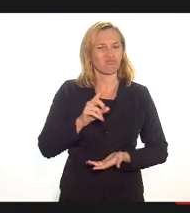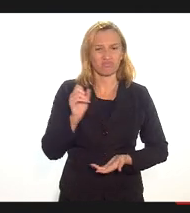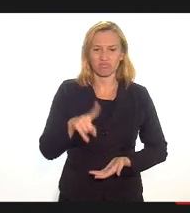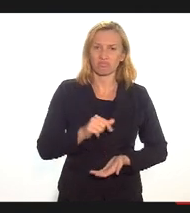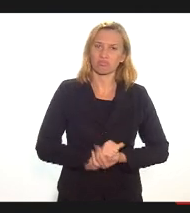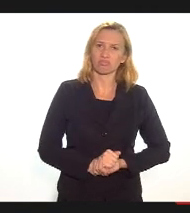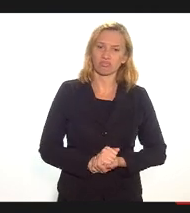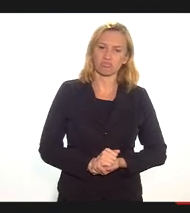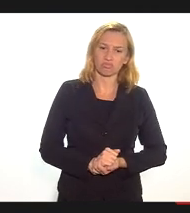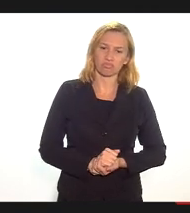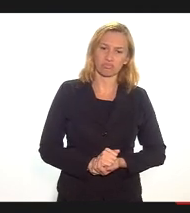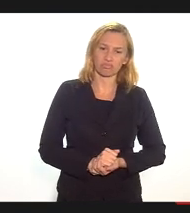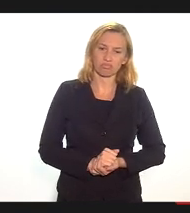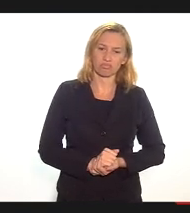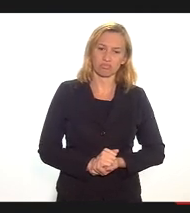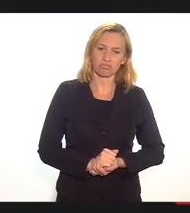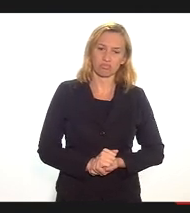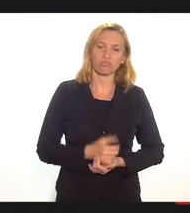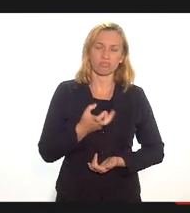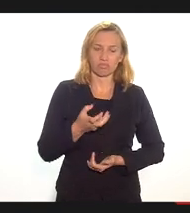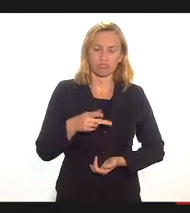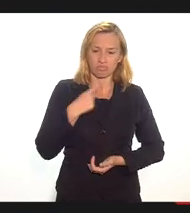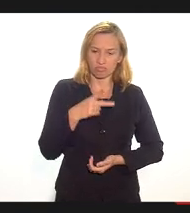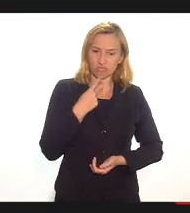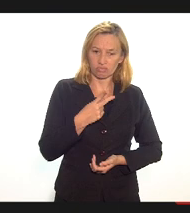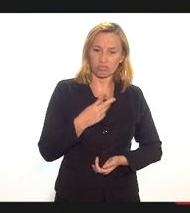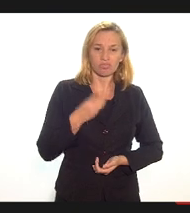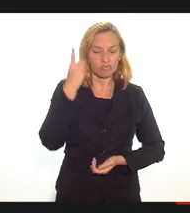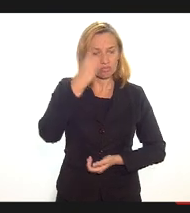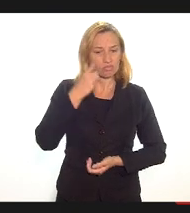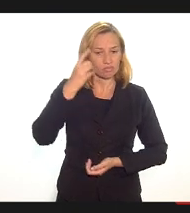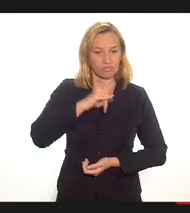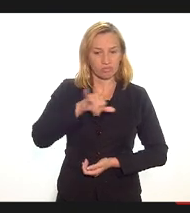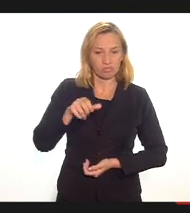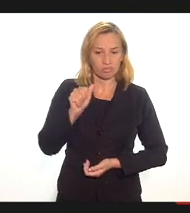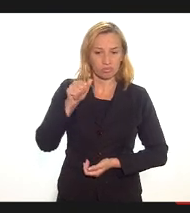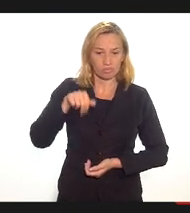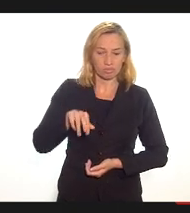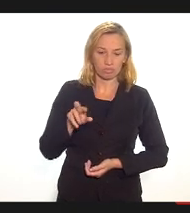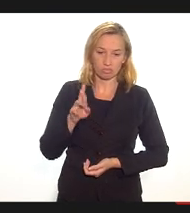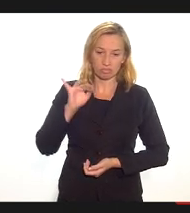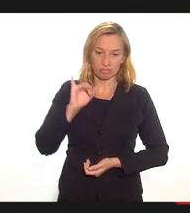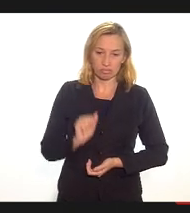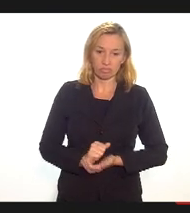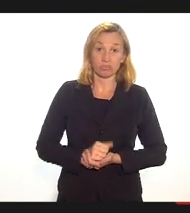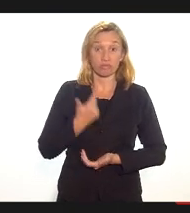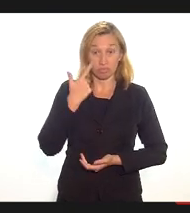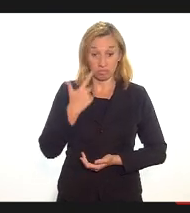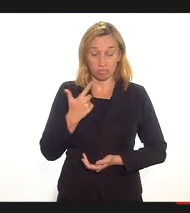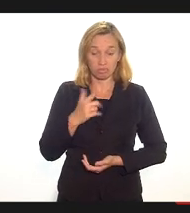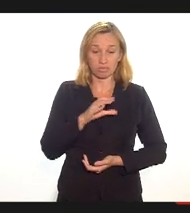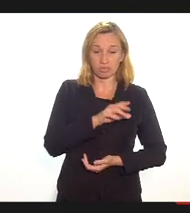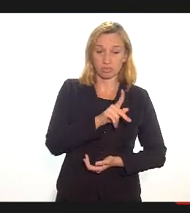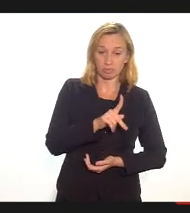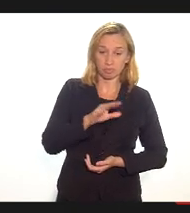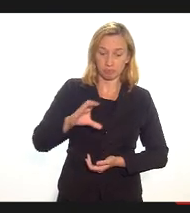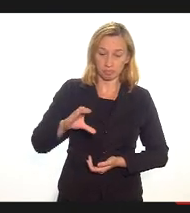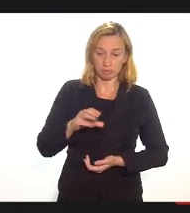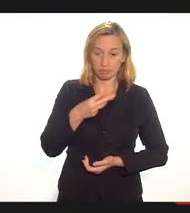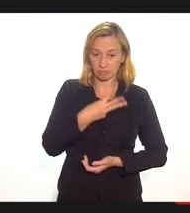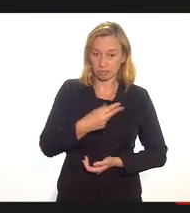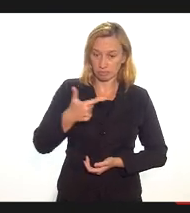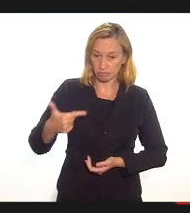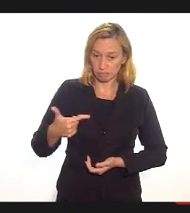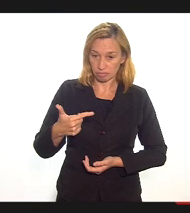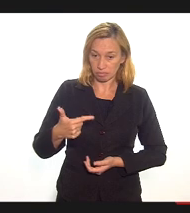toa, e aí eu quero falar expressamente para a deputada Jandira Fegali, a senhora veja que a PEC 32, ela traz